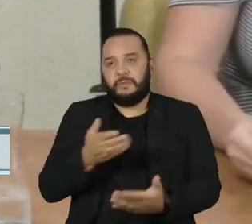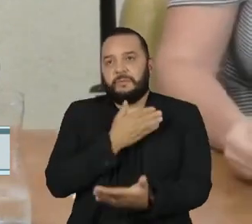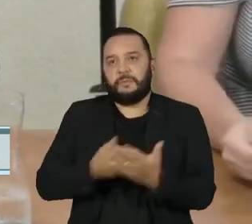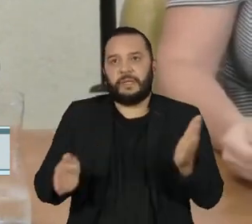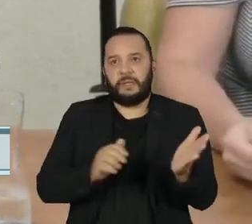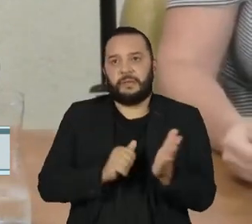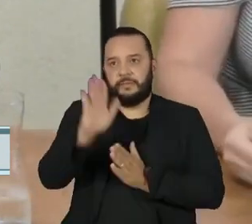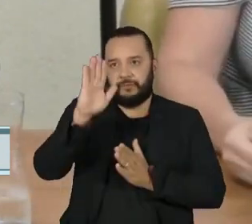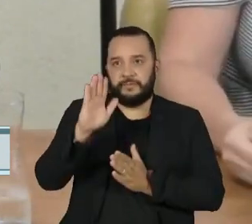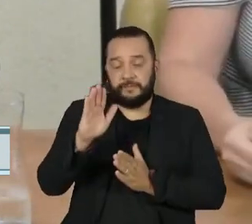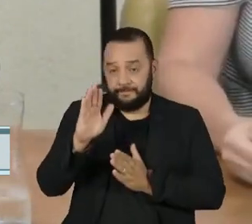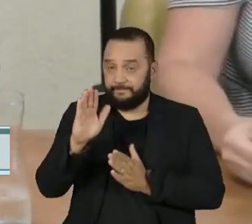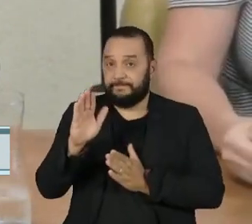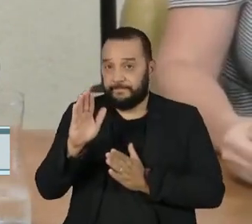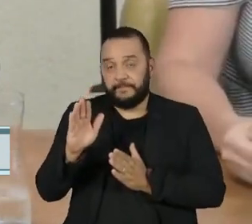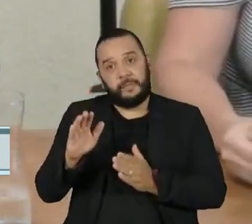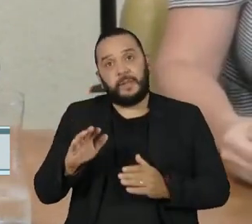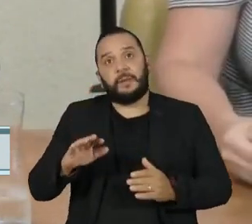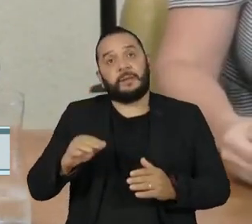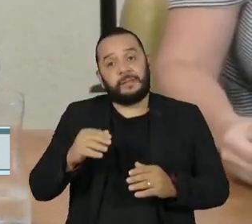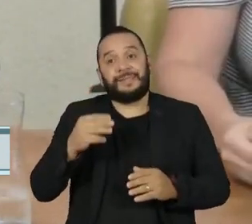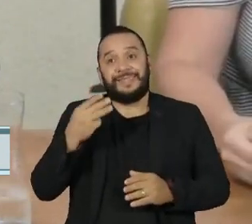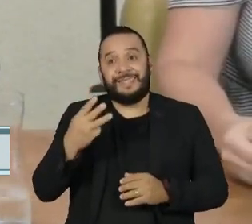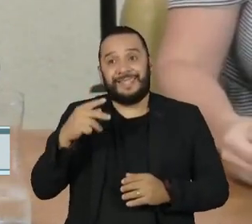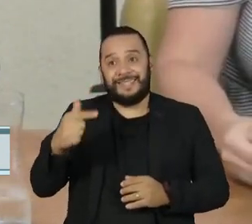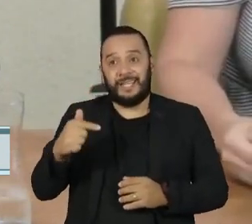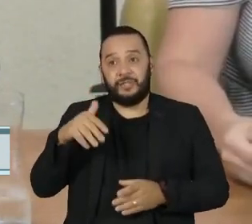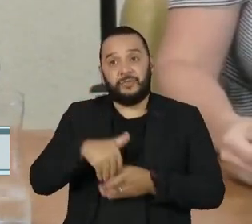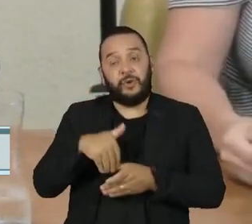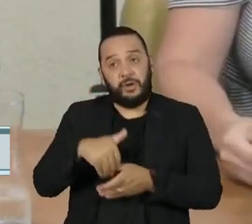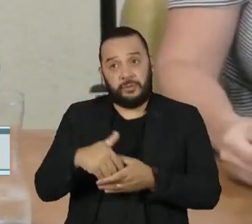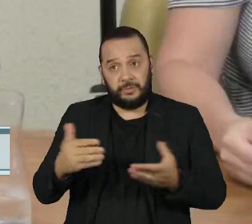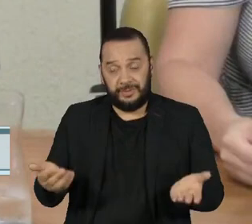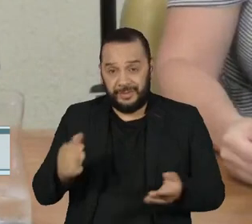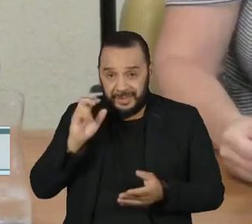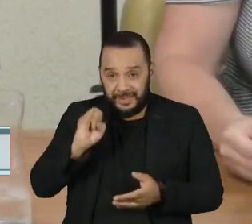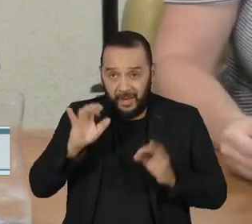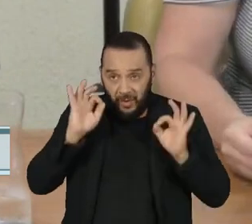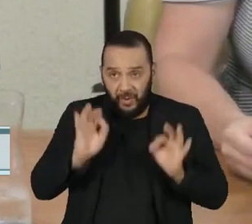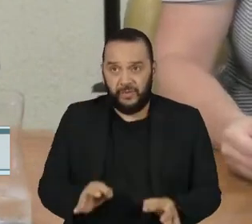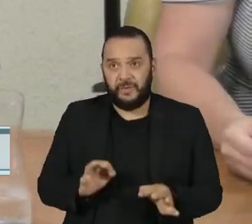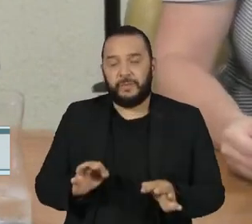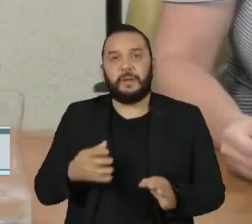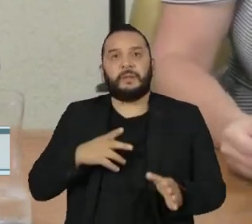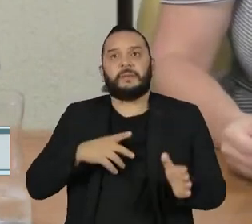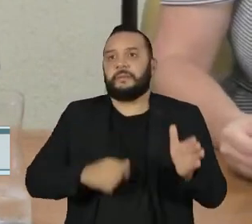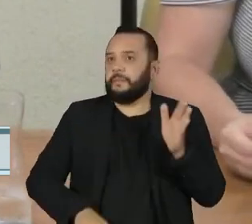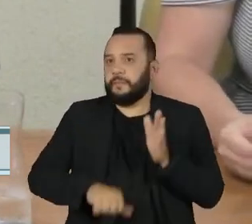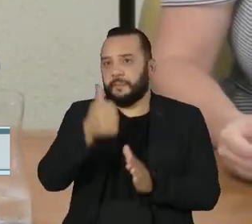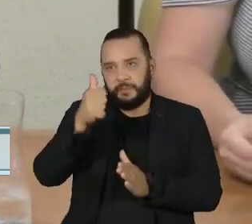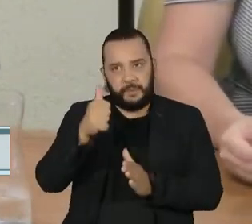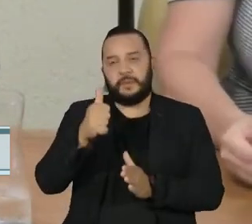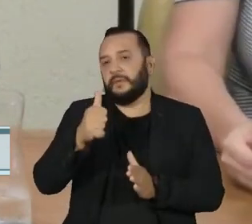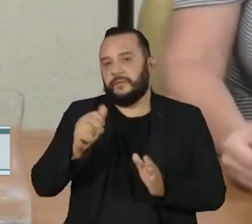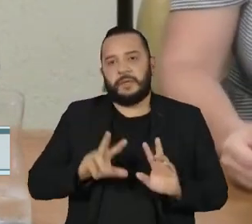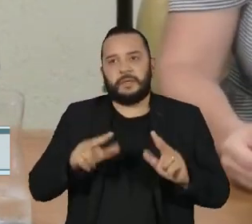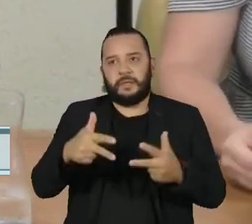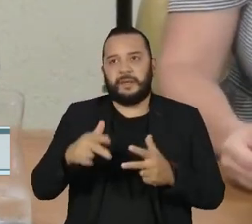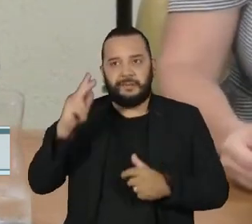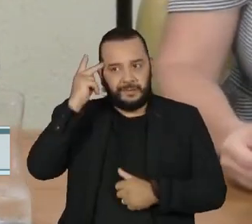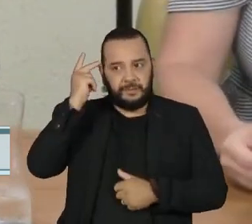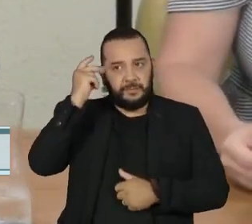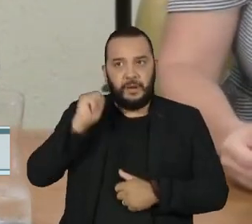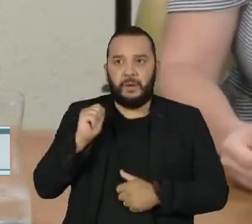mandato Ou seja no mínimo 37 votos ser confirmada será a primeira vez na história da câmara